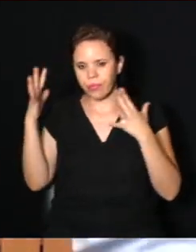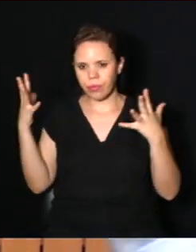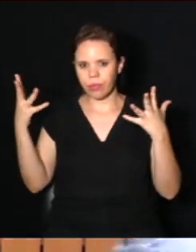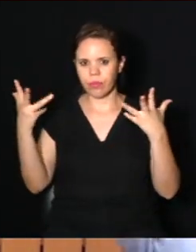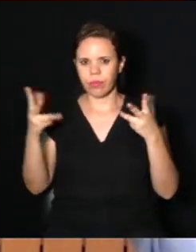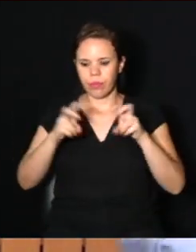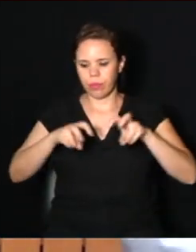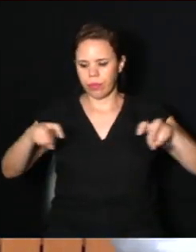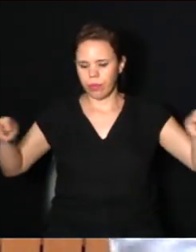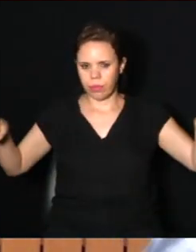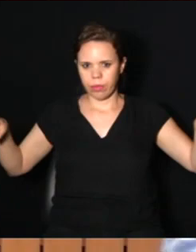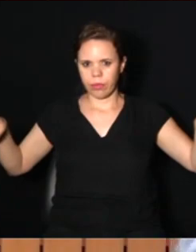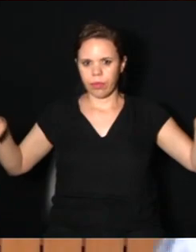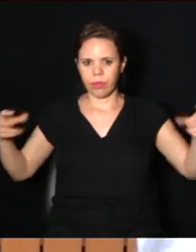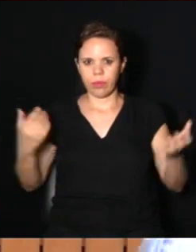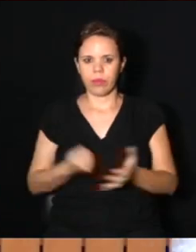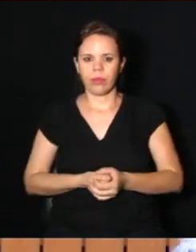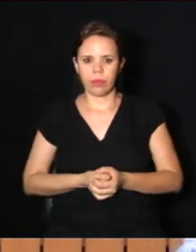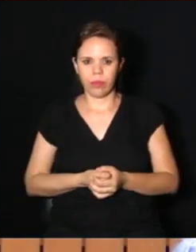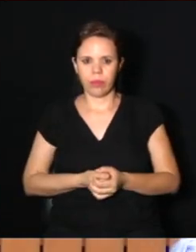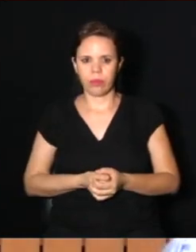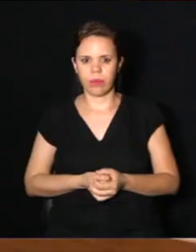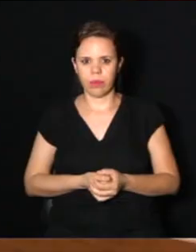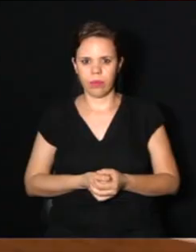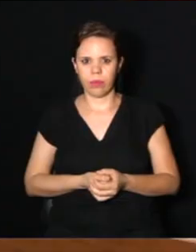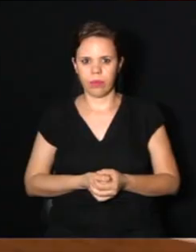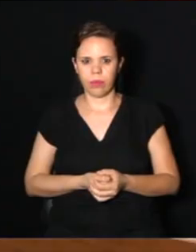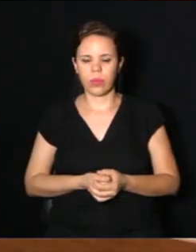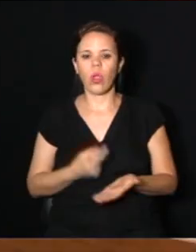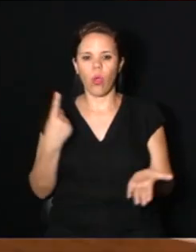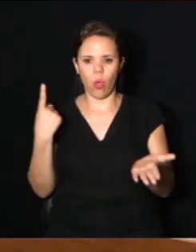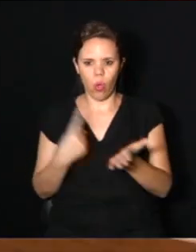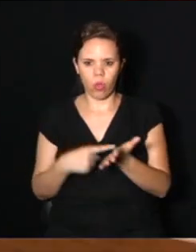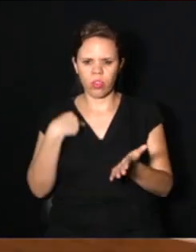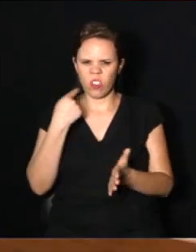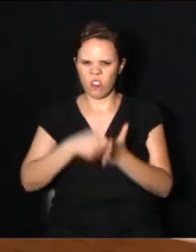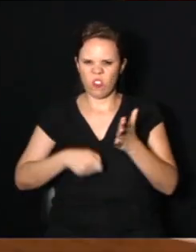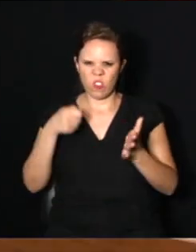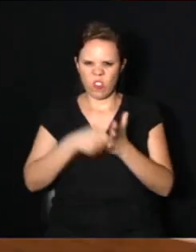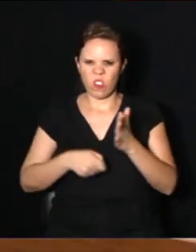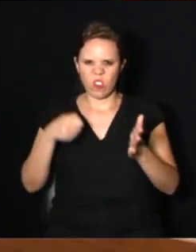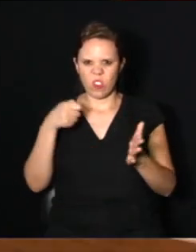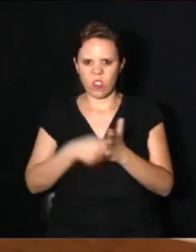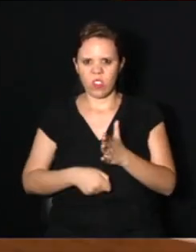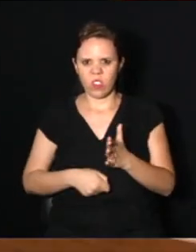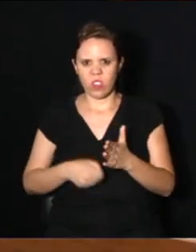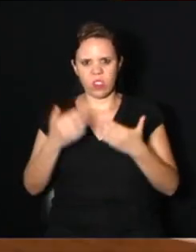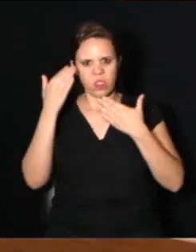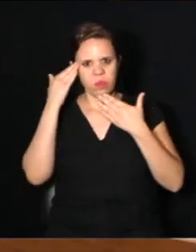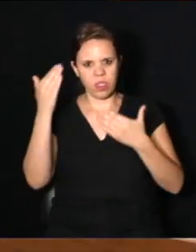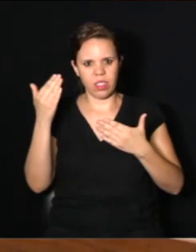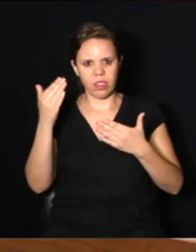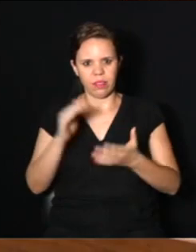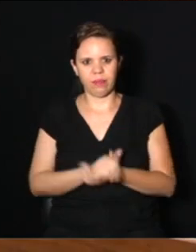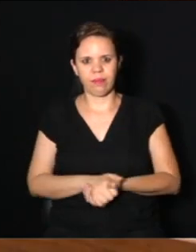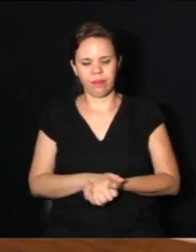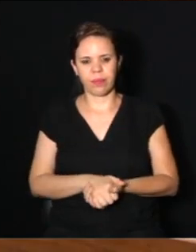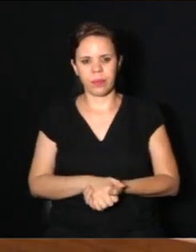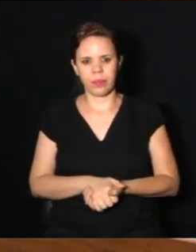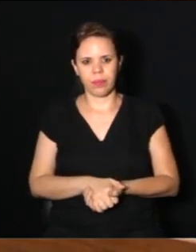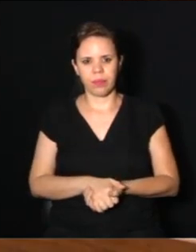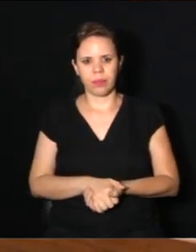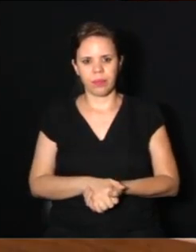então. Agradecer aos senhores e contem com a gente aí nessa briga, viu? A gente não... Obrigado aí pela atenção. Que isso, cara, estamos abertos aqui,